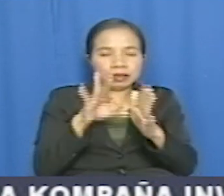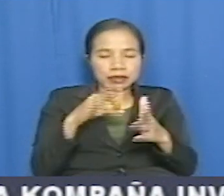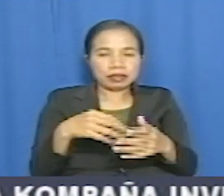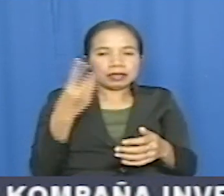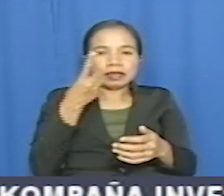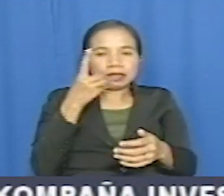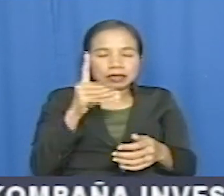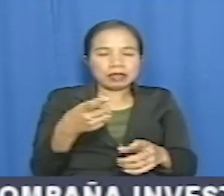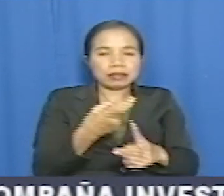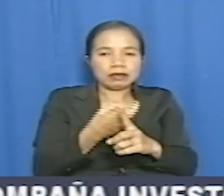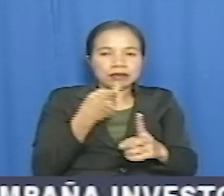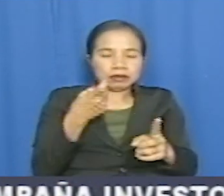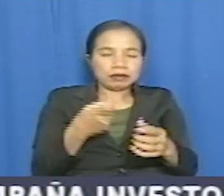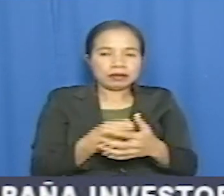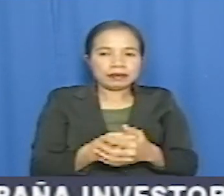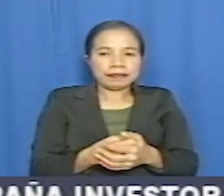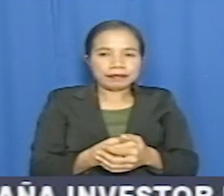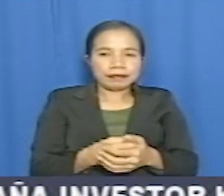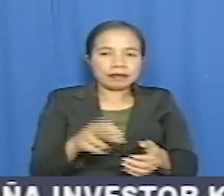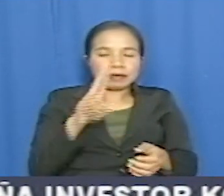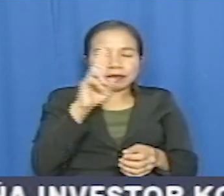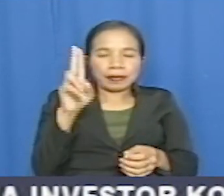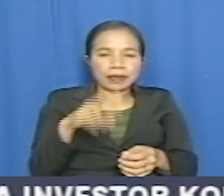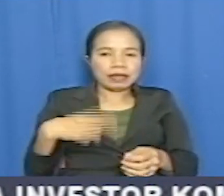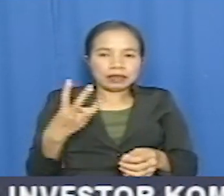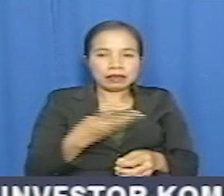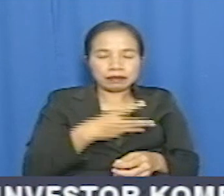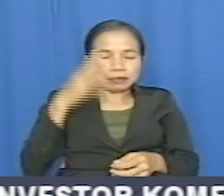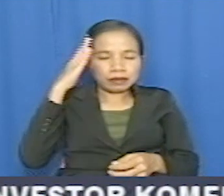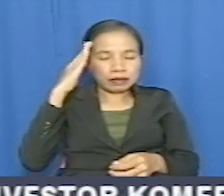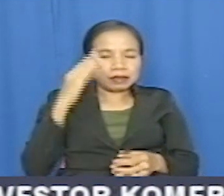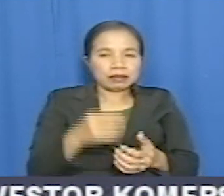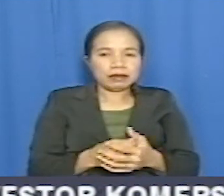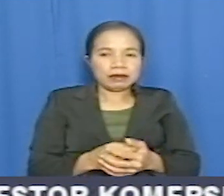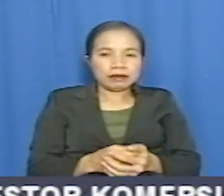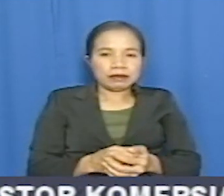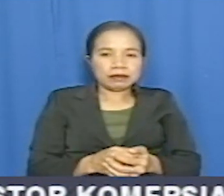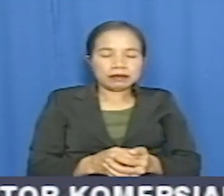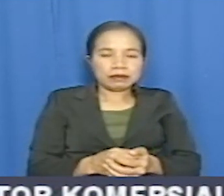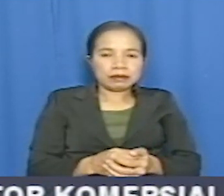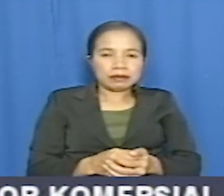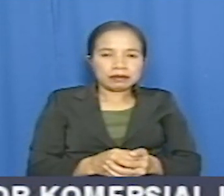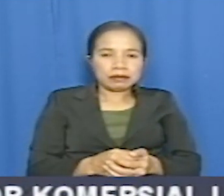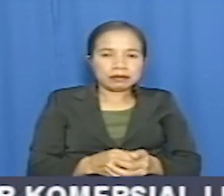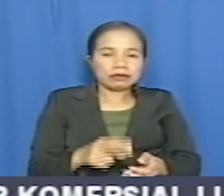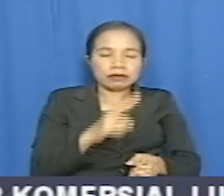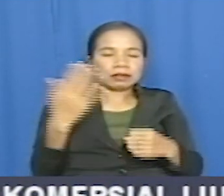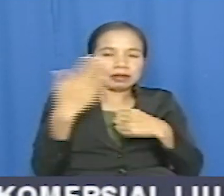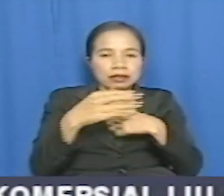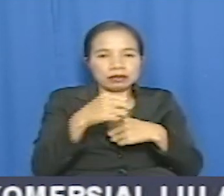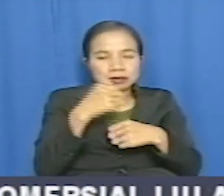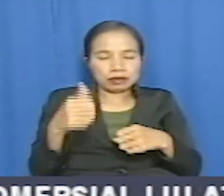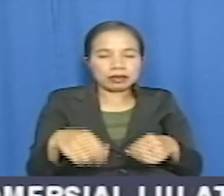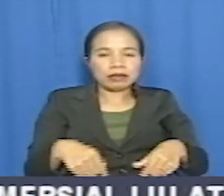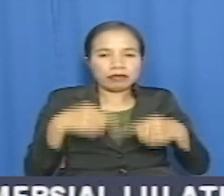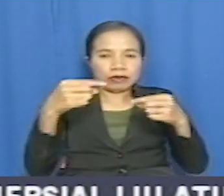declaração de benefício ou bela assinar por especial. Investimento Itane Governo, né? Investidor nacional. Investidor estrangeiro ita aplica